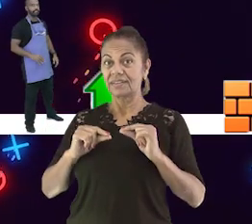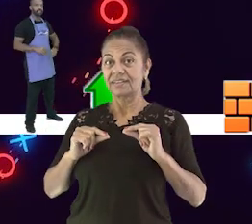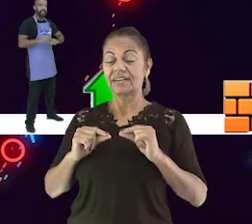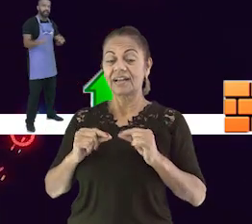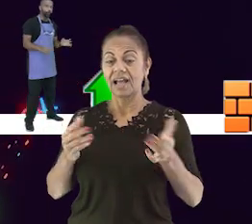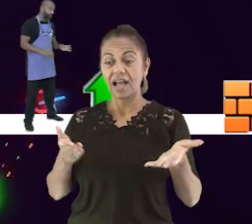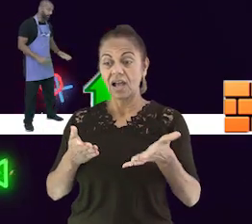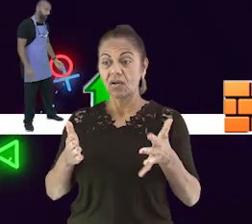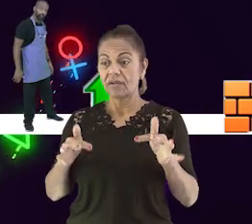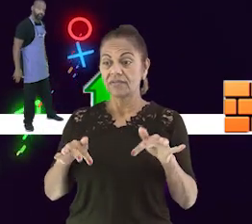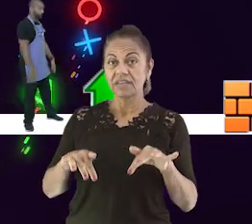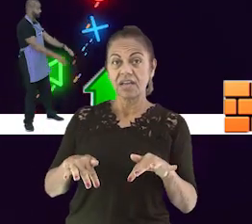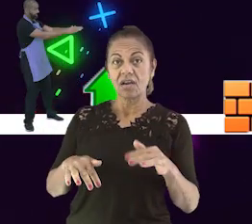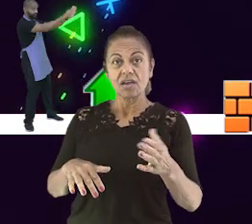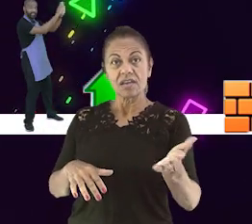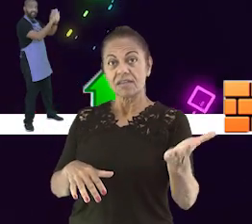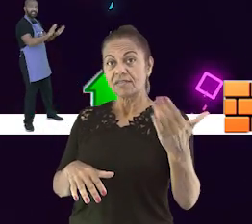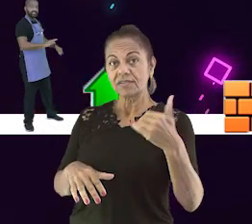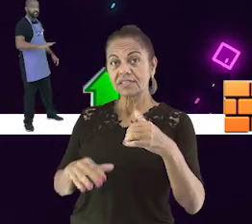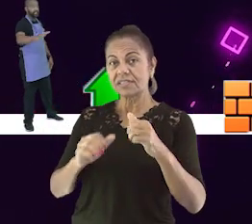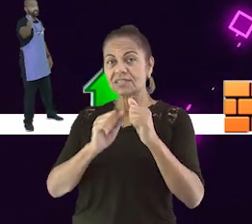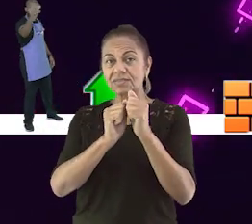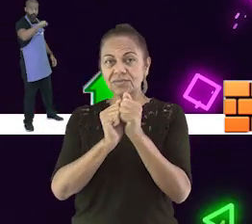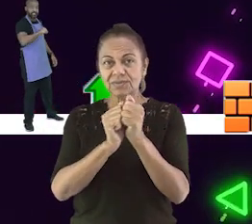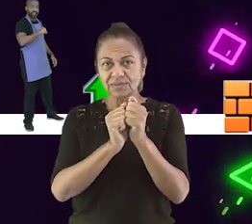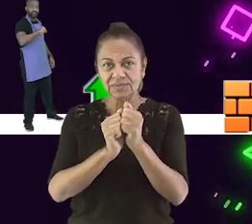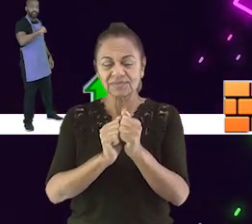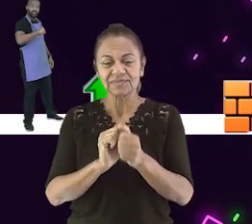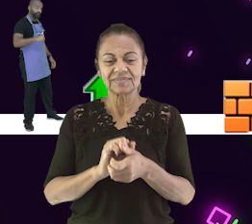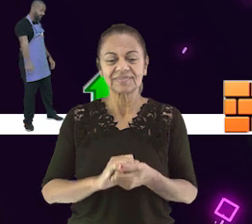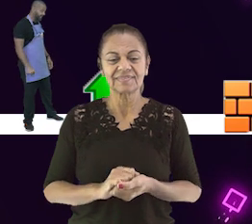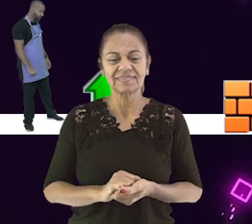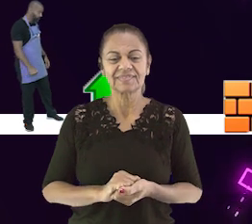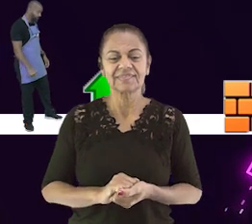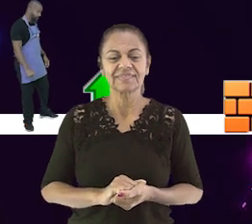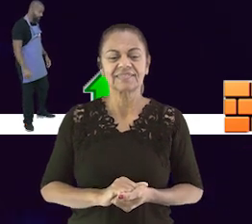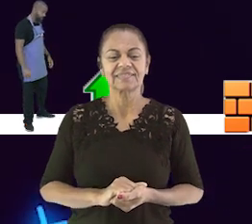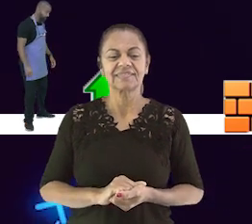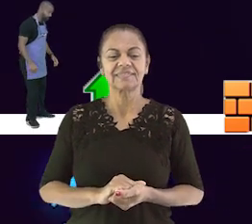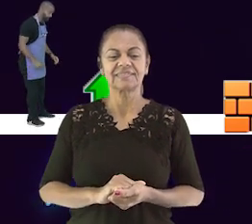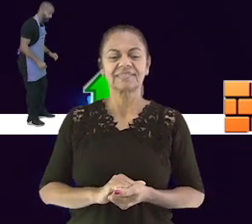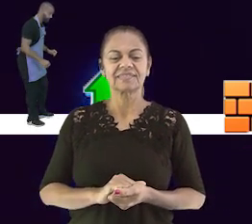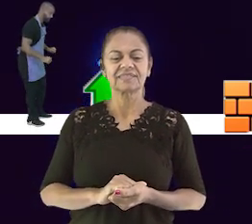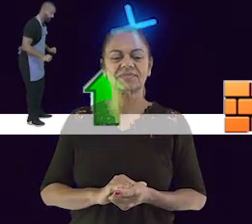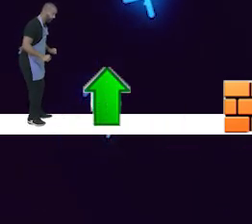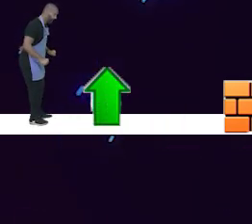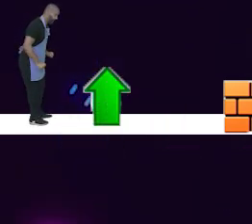Desci. Agora eu tenho que finalizar aqui. E vocês vêm finalizar comigo, hein?